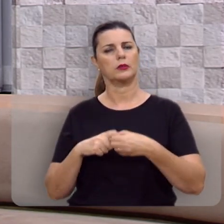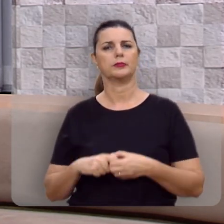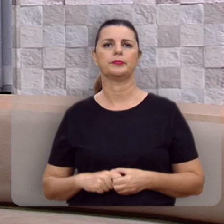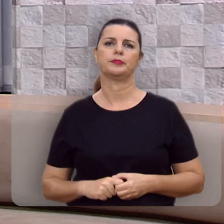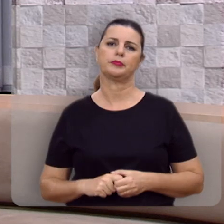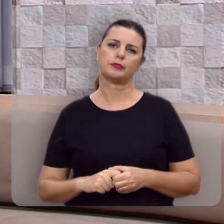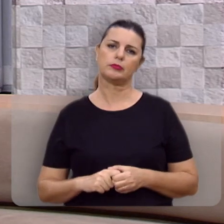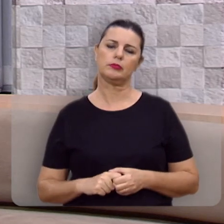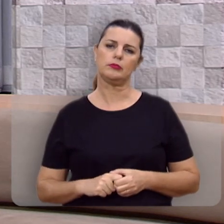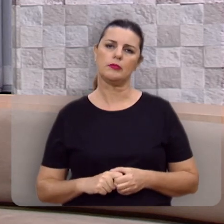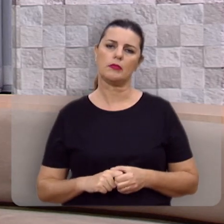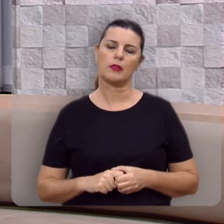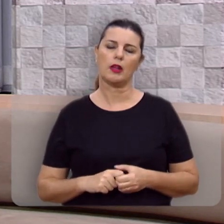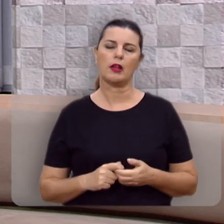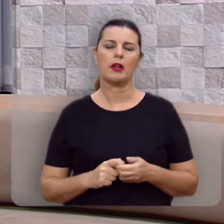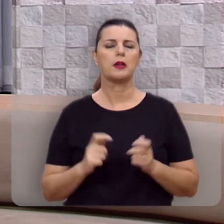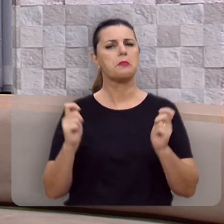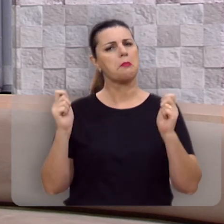declínios,